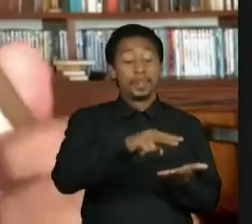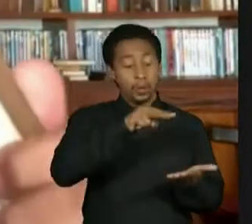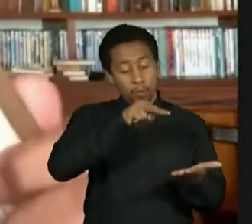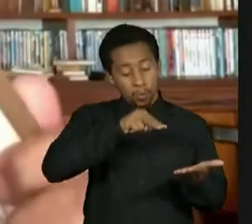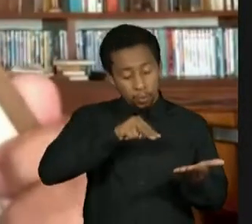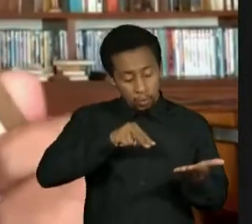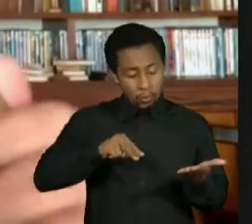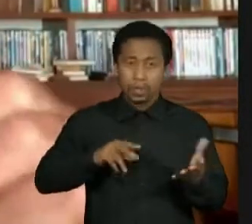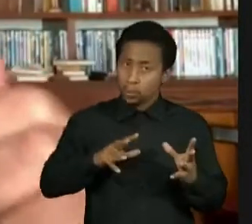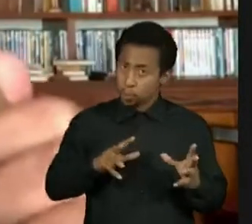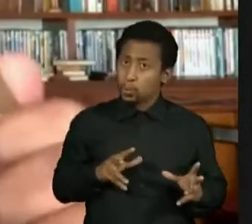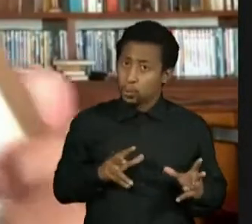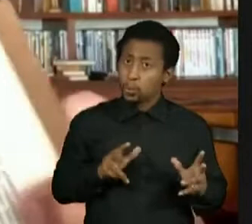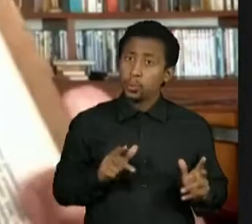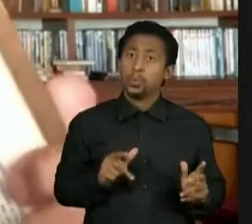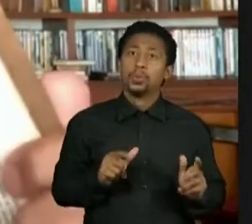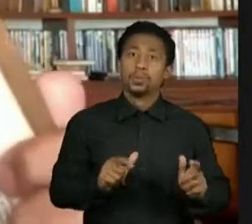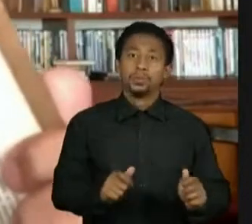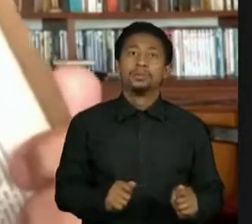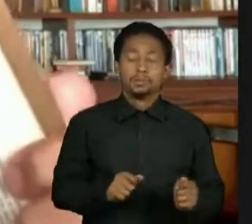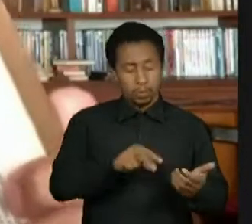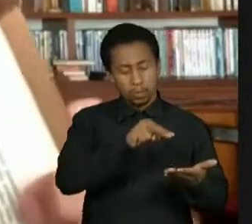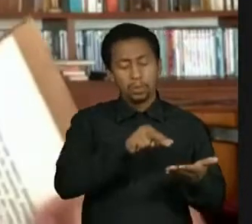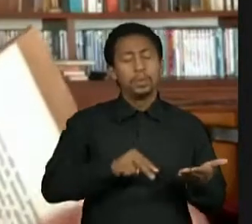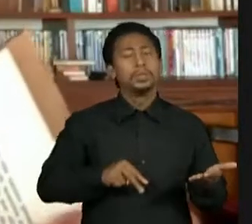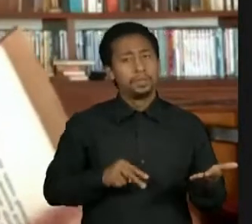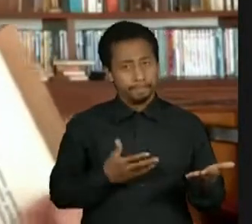na época, li algumas vezes já no passado, e reli ele ontem.